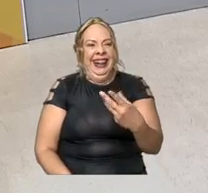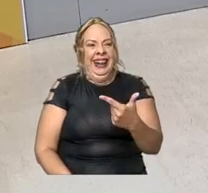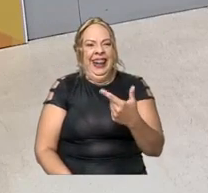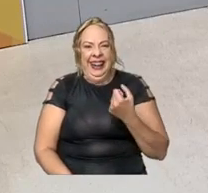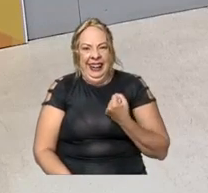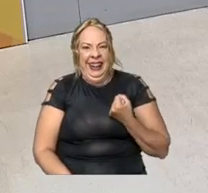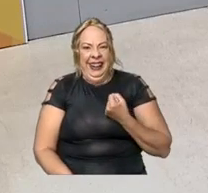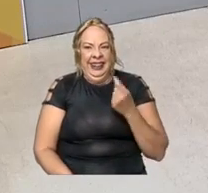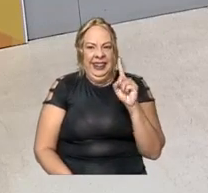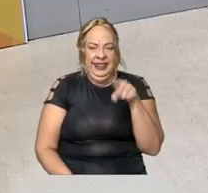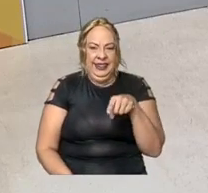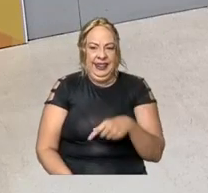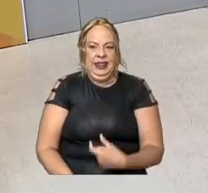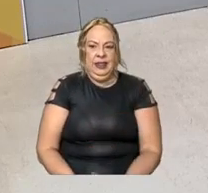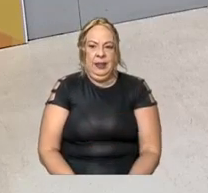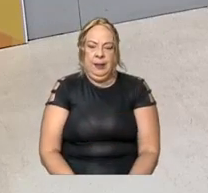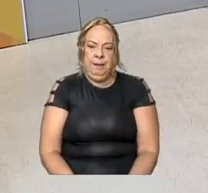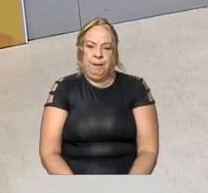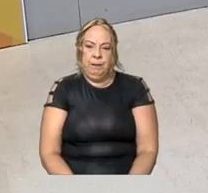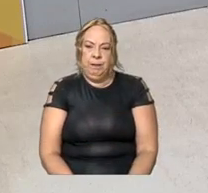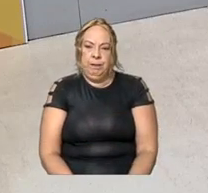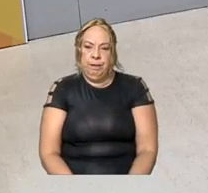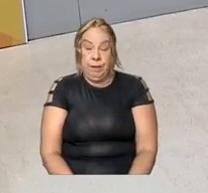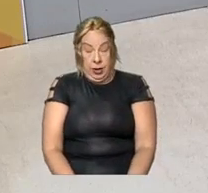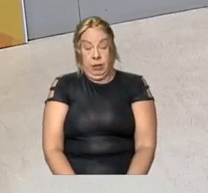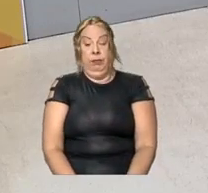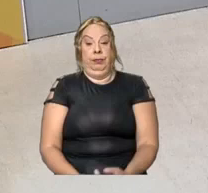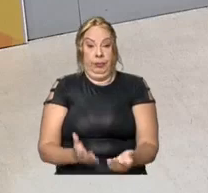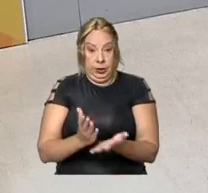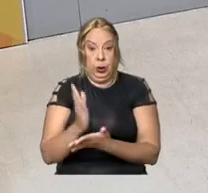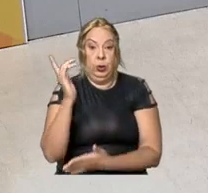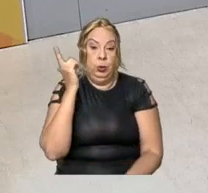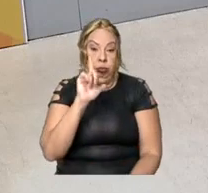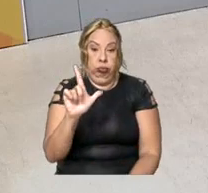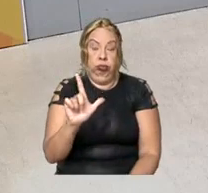número 32? 32, marque. Decidido!